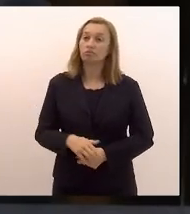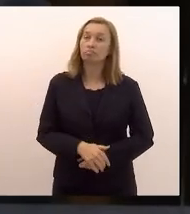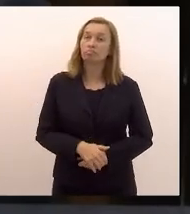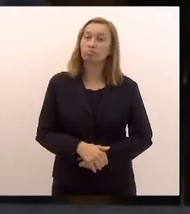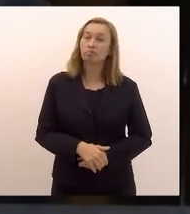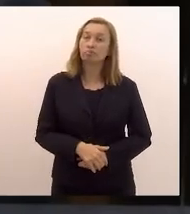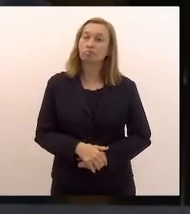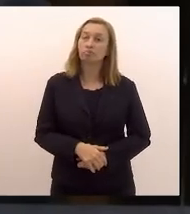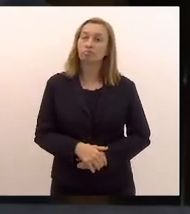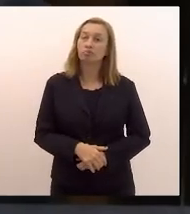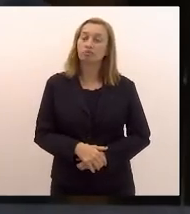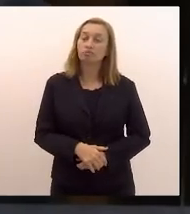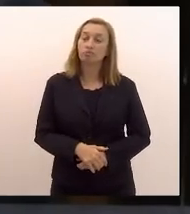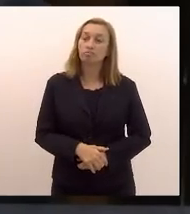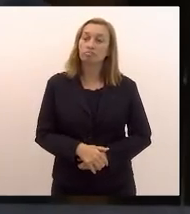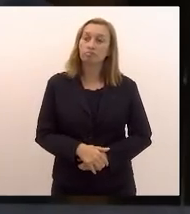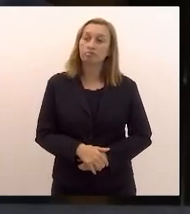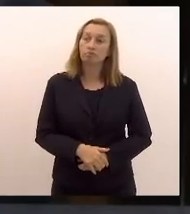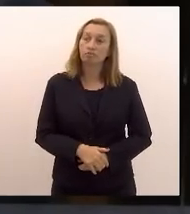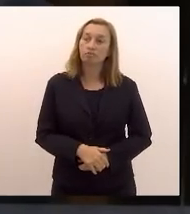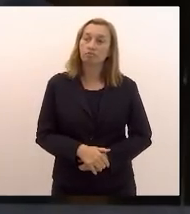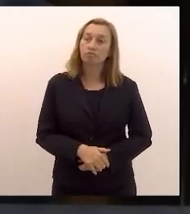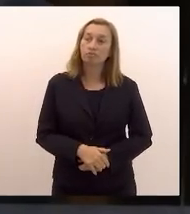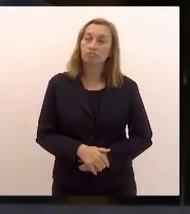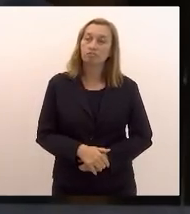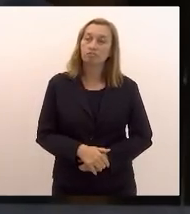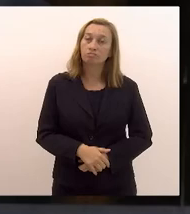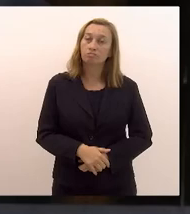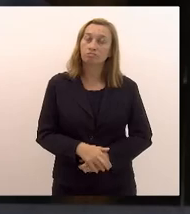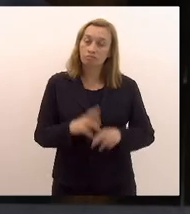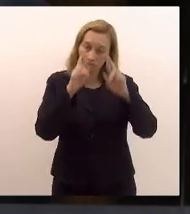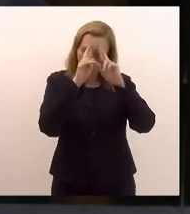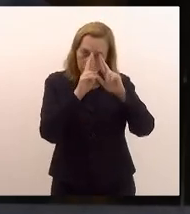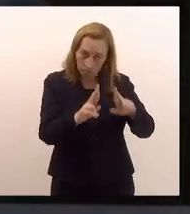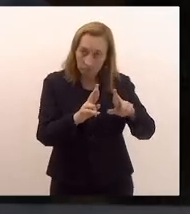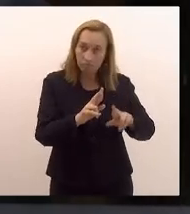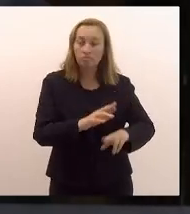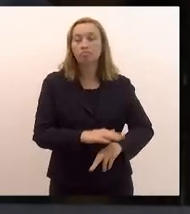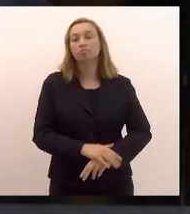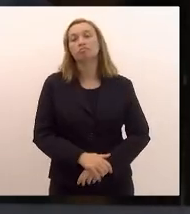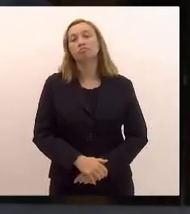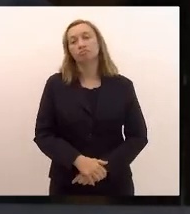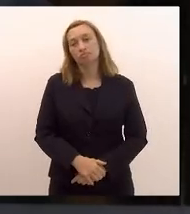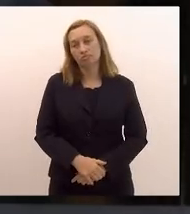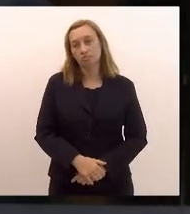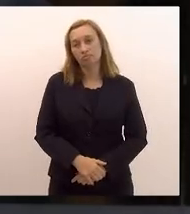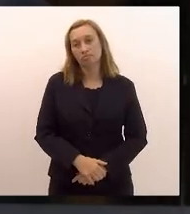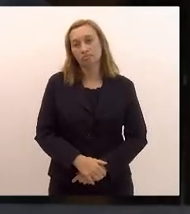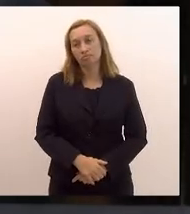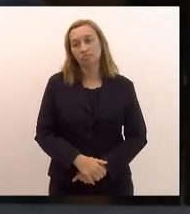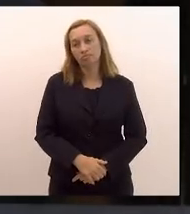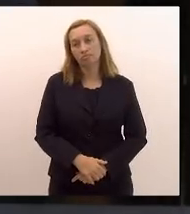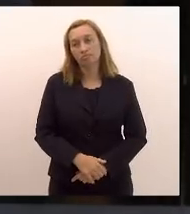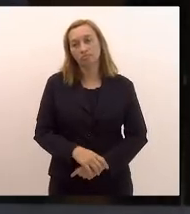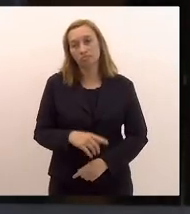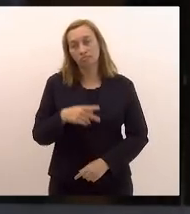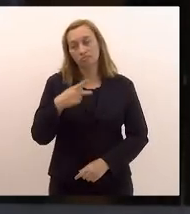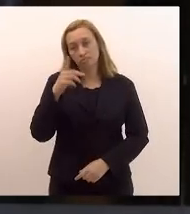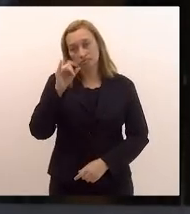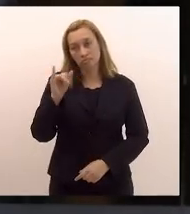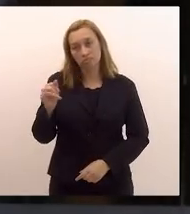Oi e a gente eu respeitosamente disse naquele